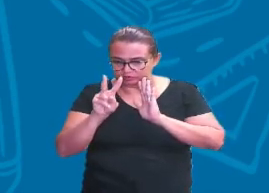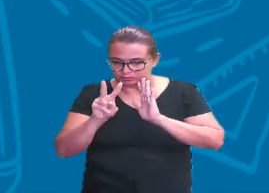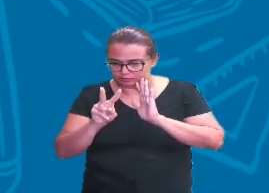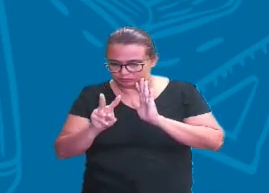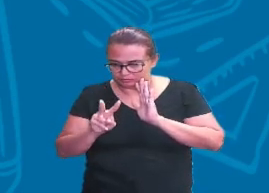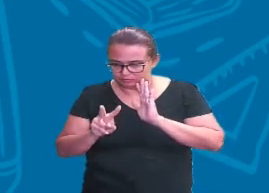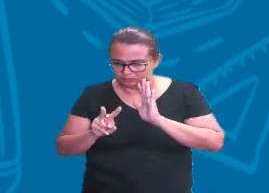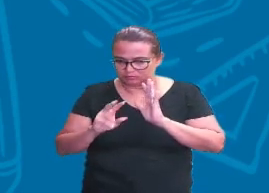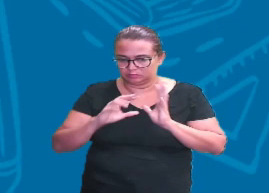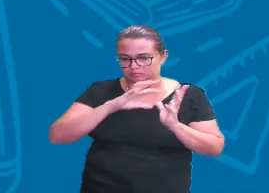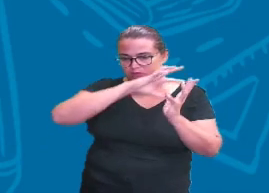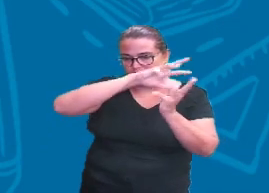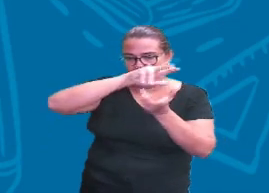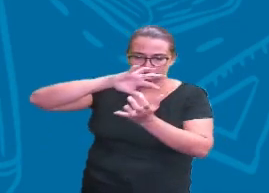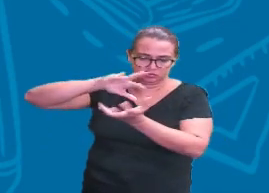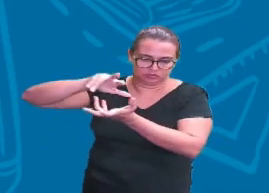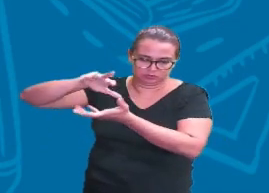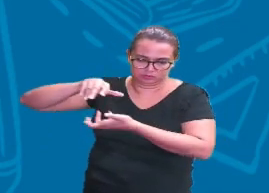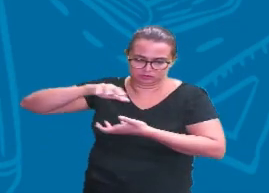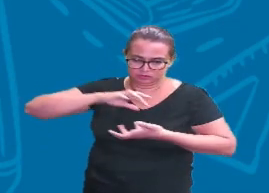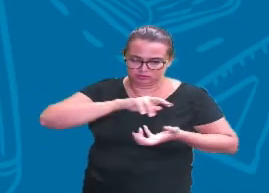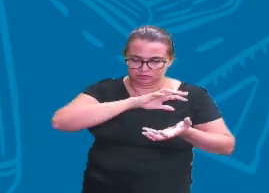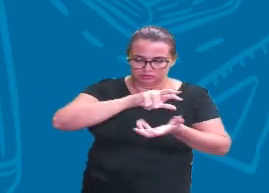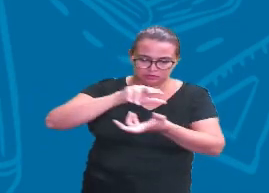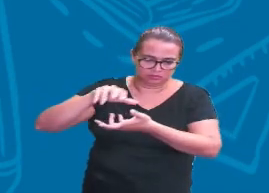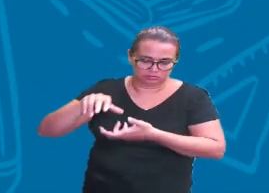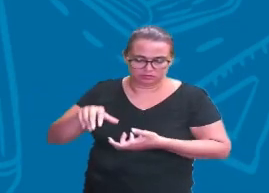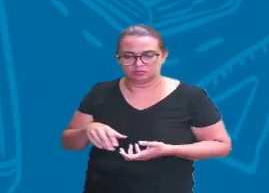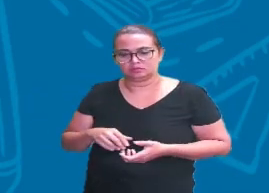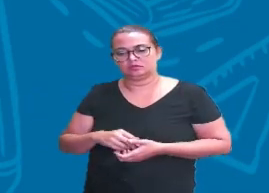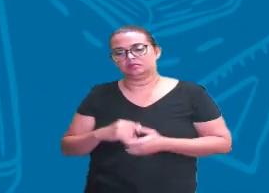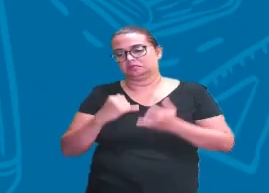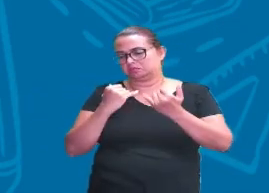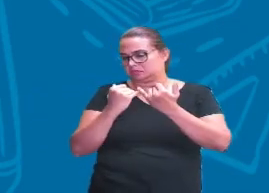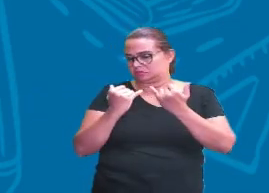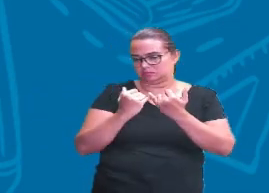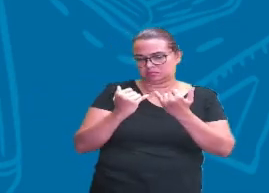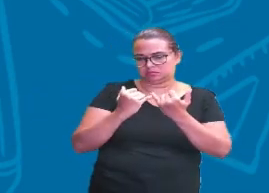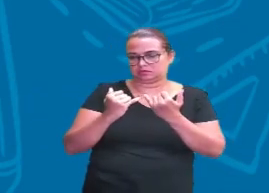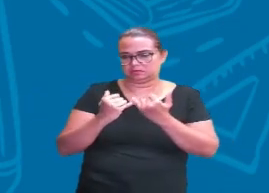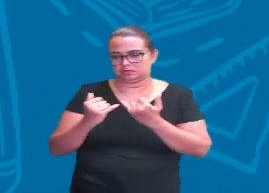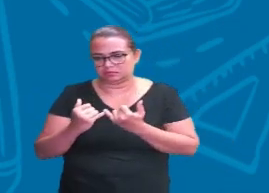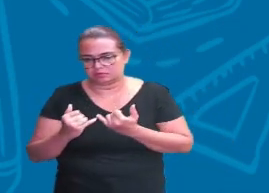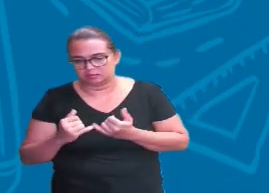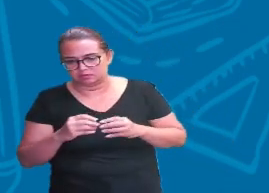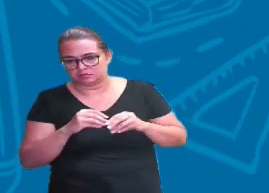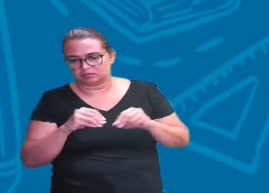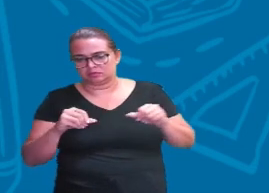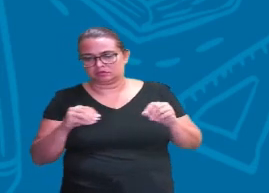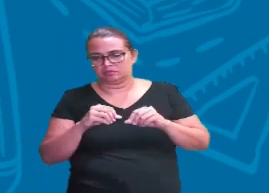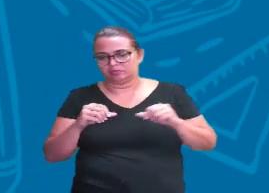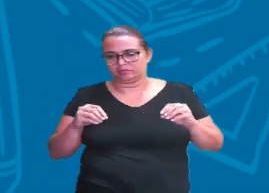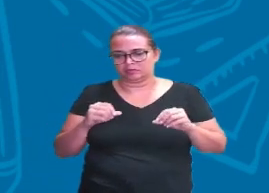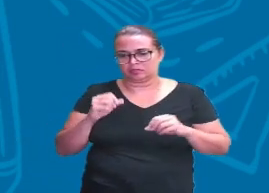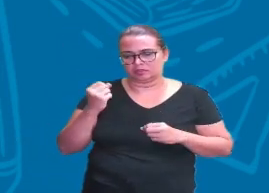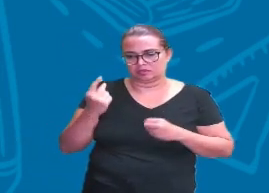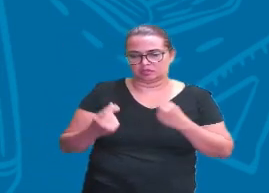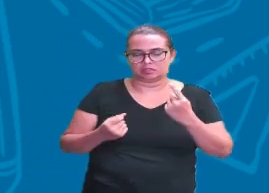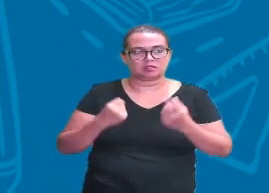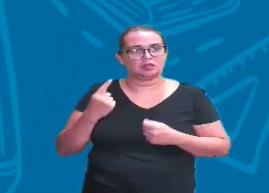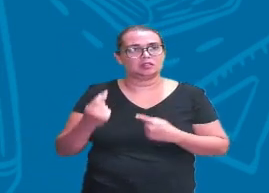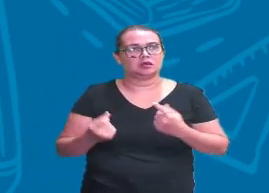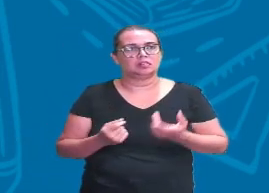bom? Urano tem 8,5. Netuno também é bem parecido com o da Terra. Plutão, que não é planeta, é um